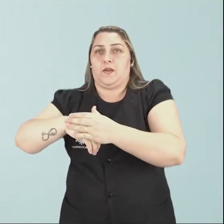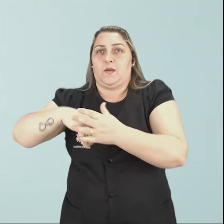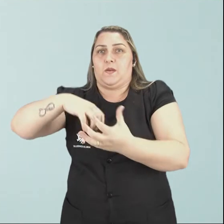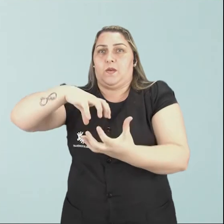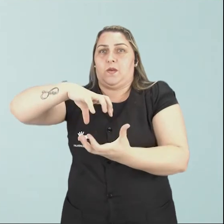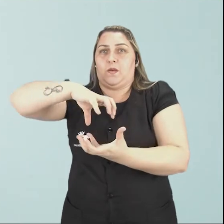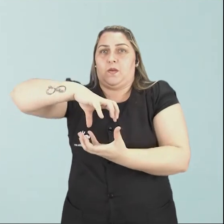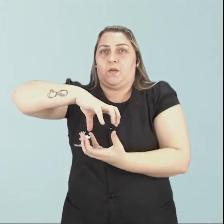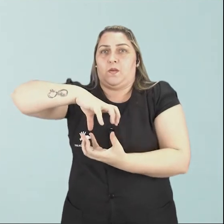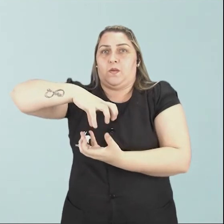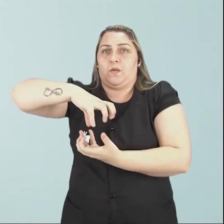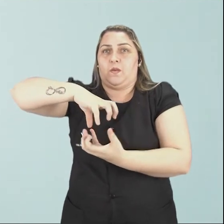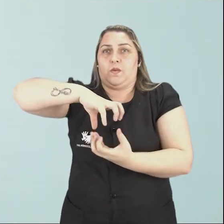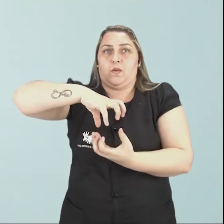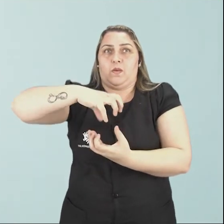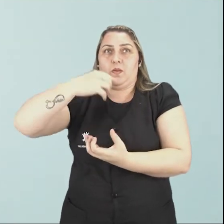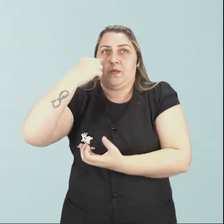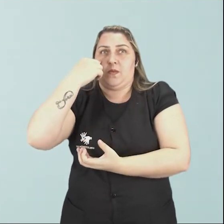ocular.